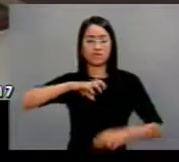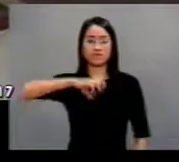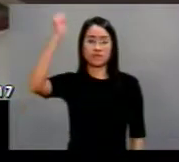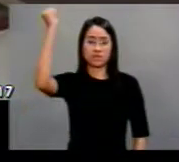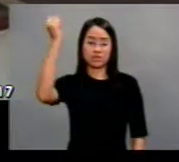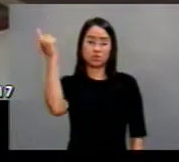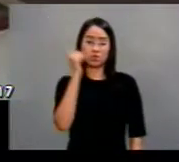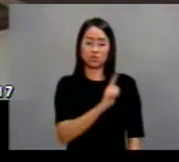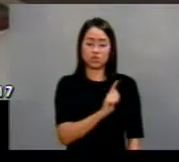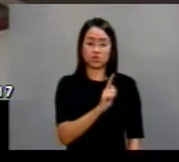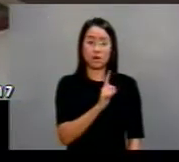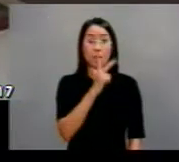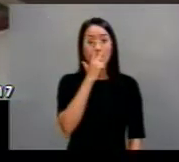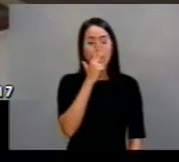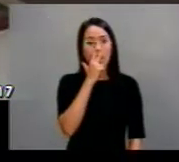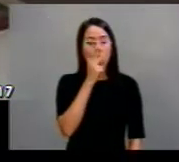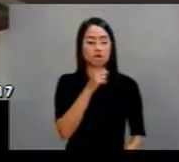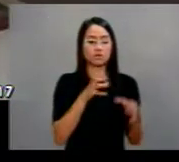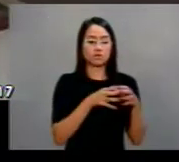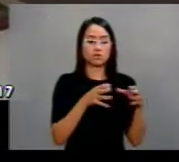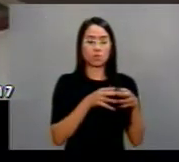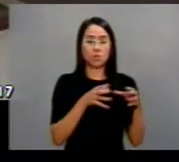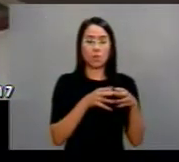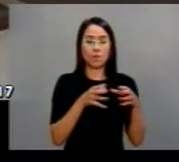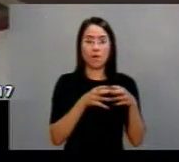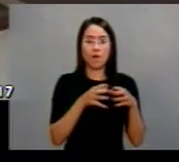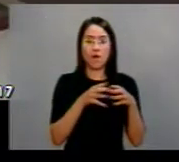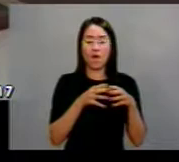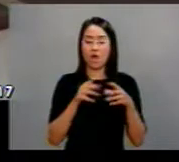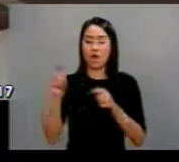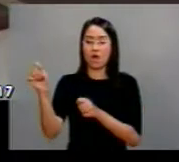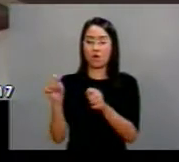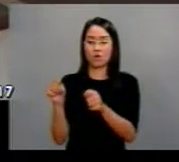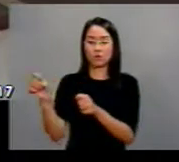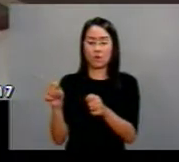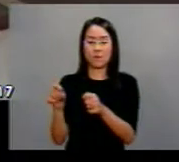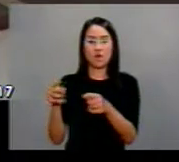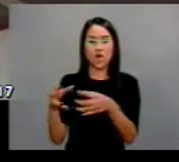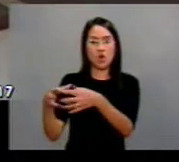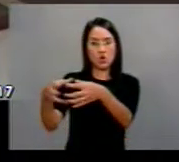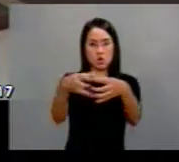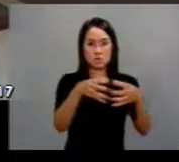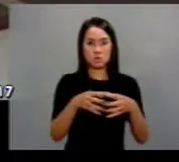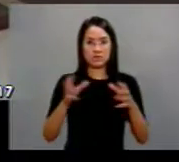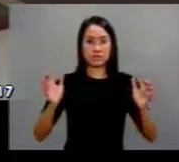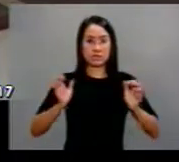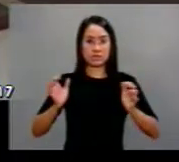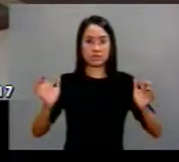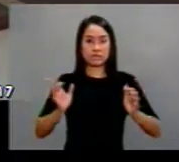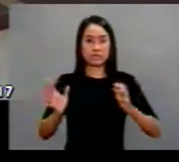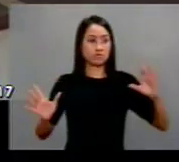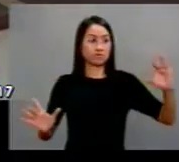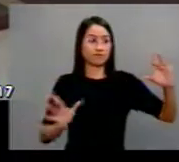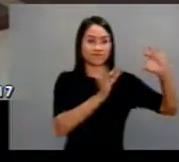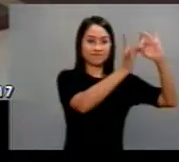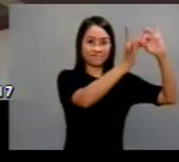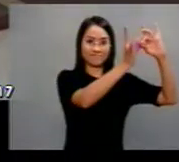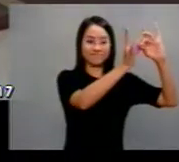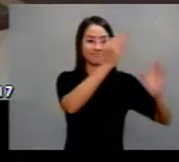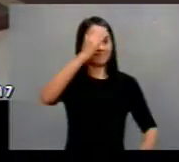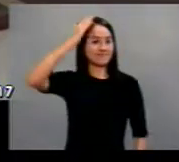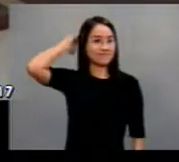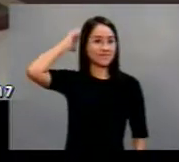uma aliança do setor econômico que quer implementar um choque contra